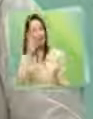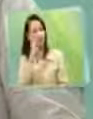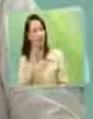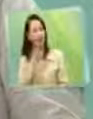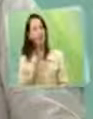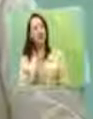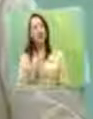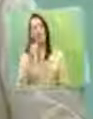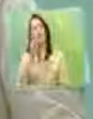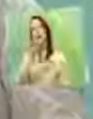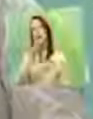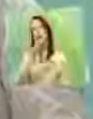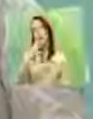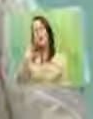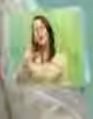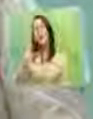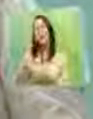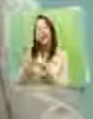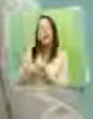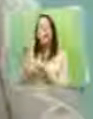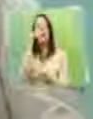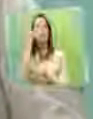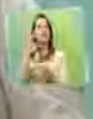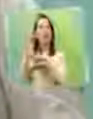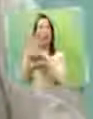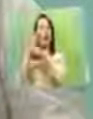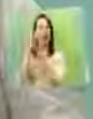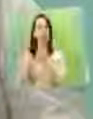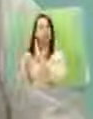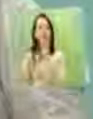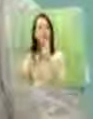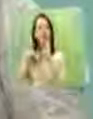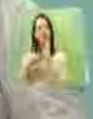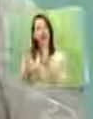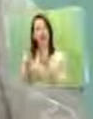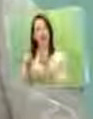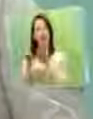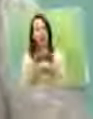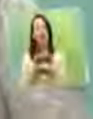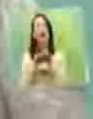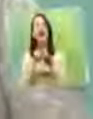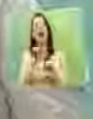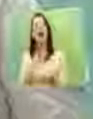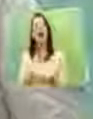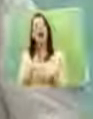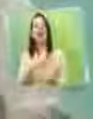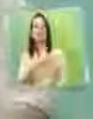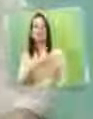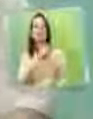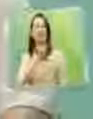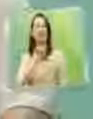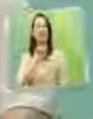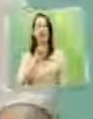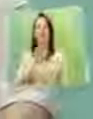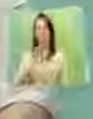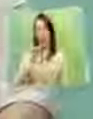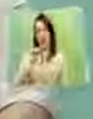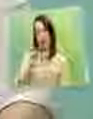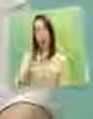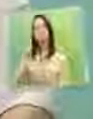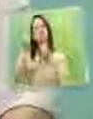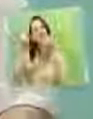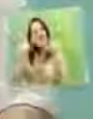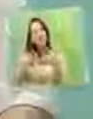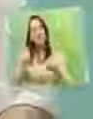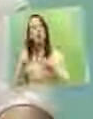a de 1934, durante o governo, período democrático do Vargas, e falando a respeito do direito ao